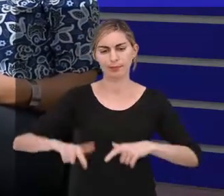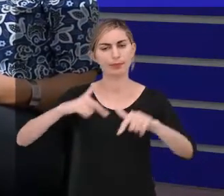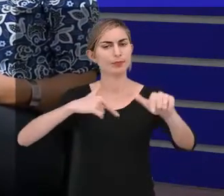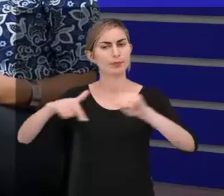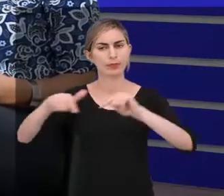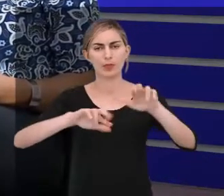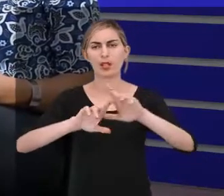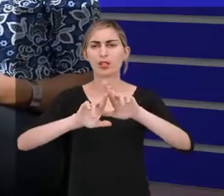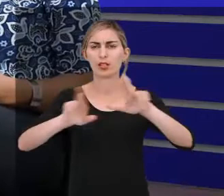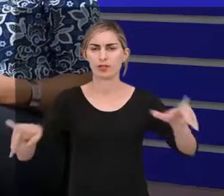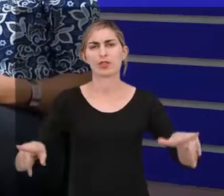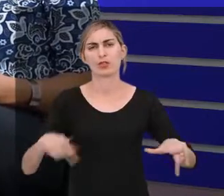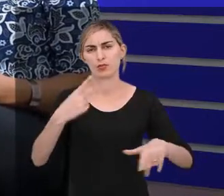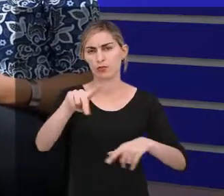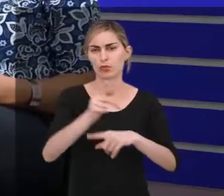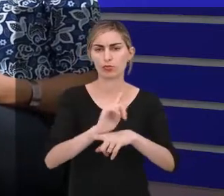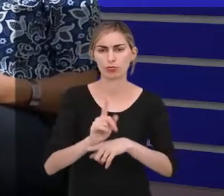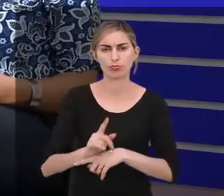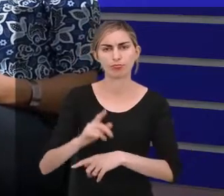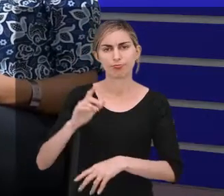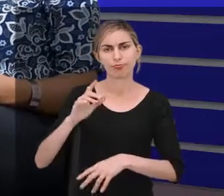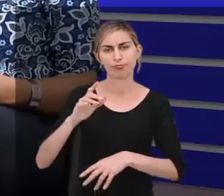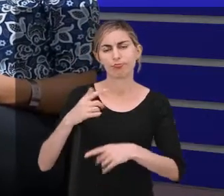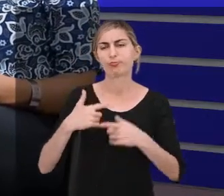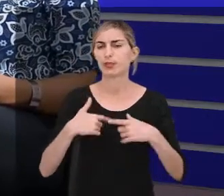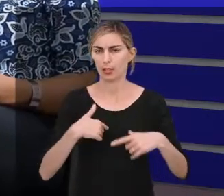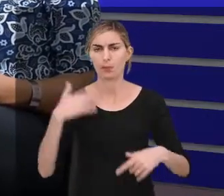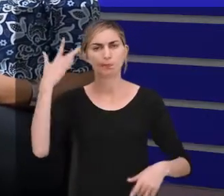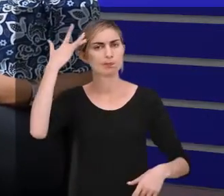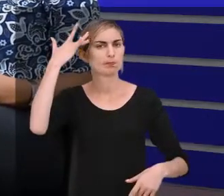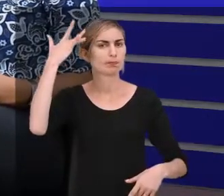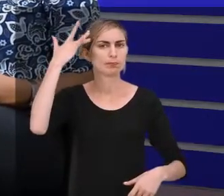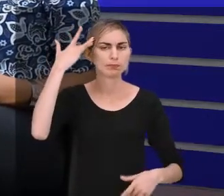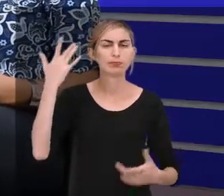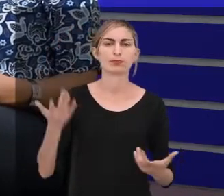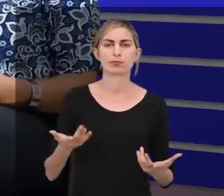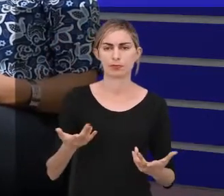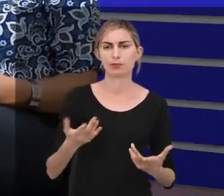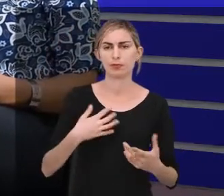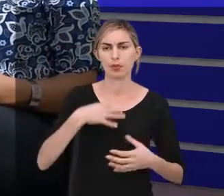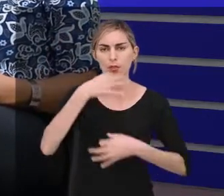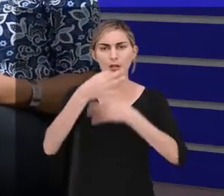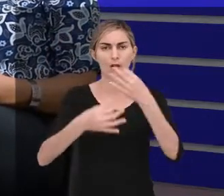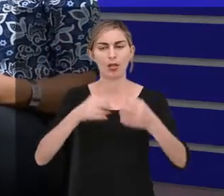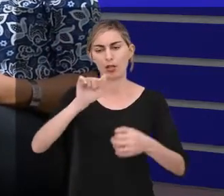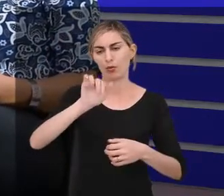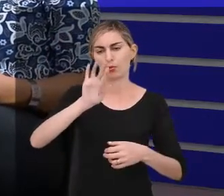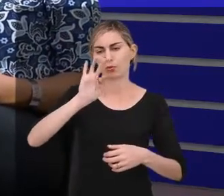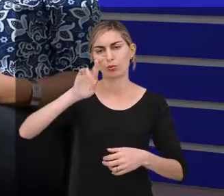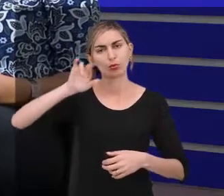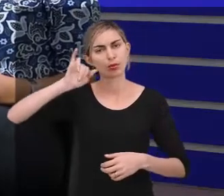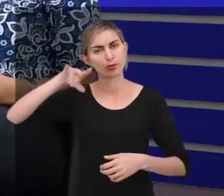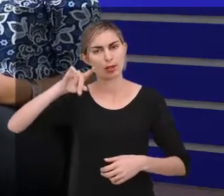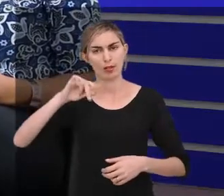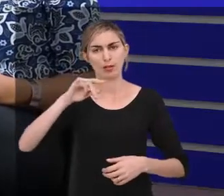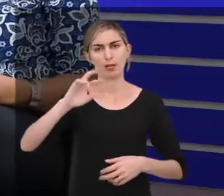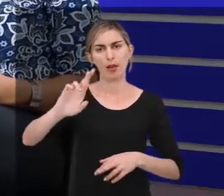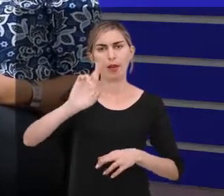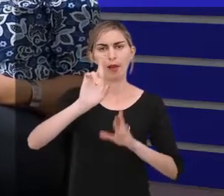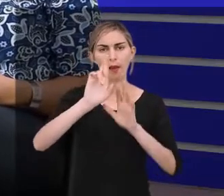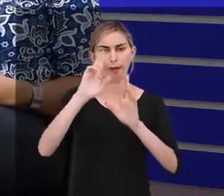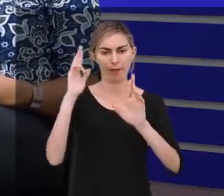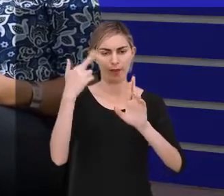o diferencial, você gerenciar conflitos. Isso é ter maturidade e isso gera autoridade, você ser uma referência,